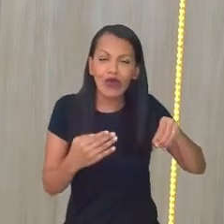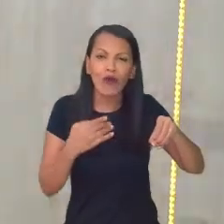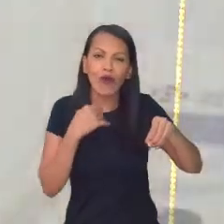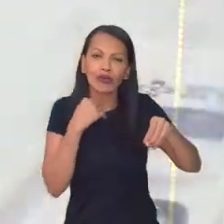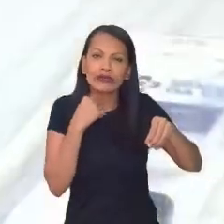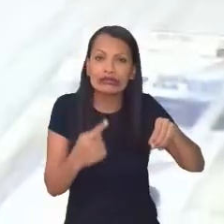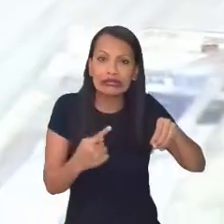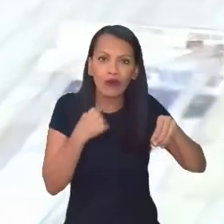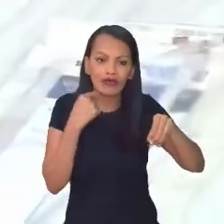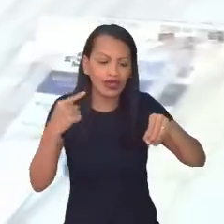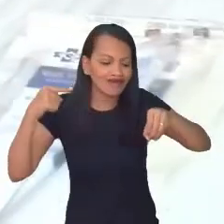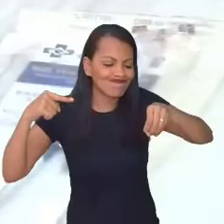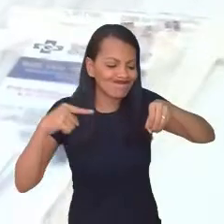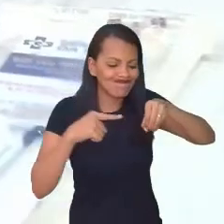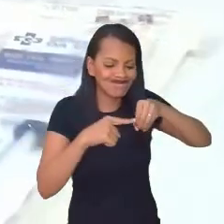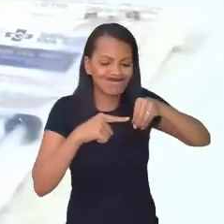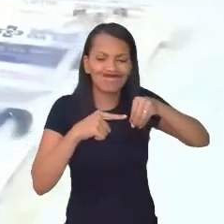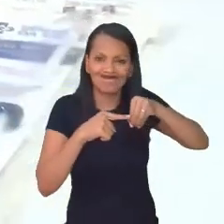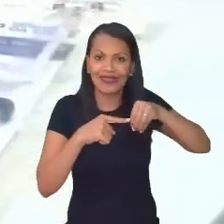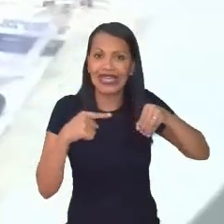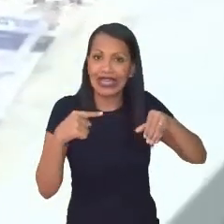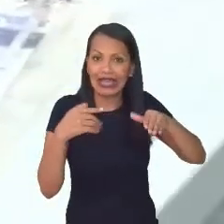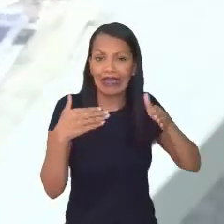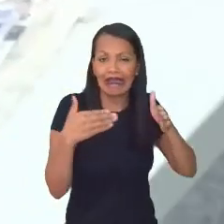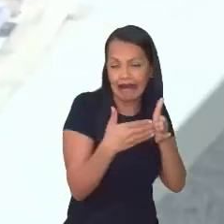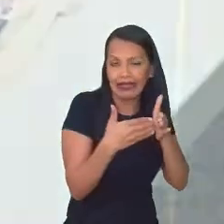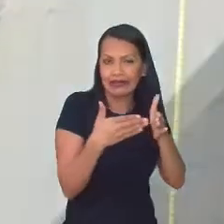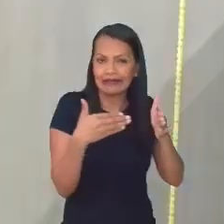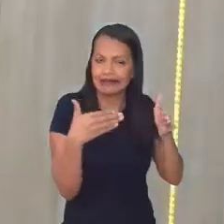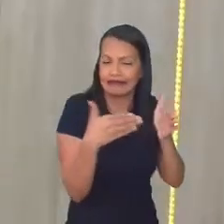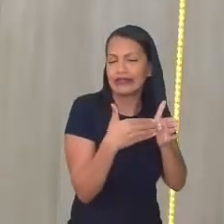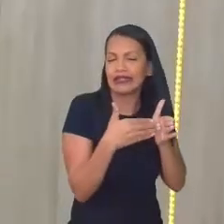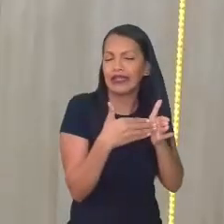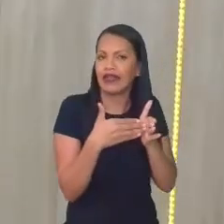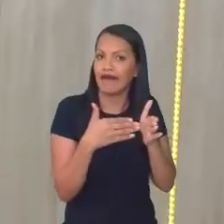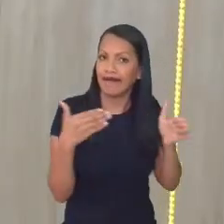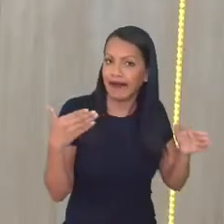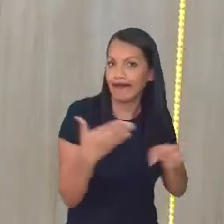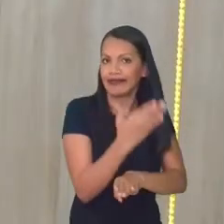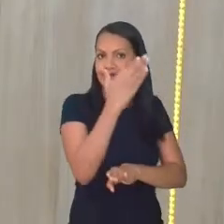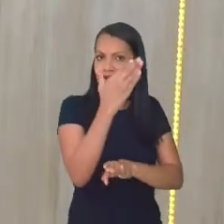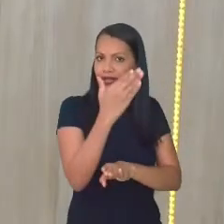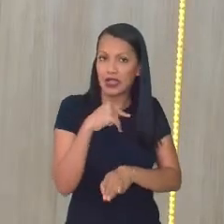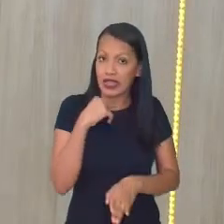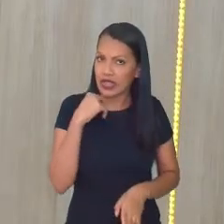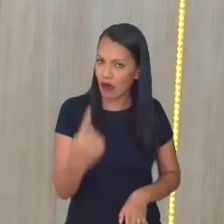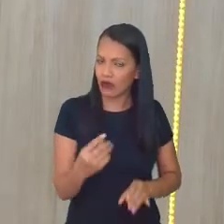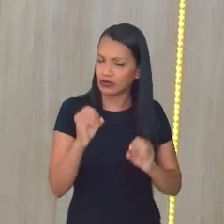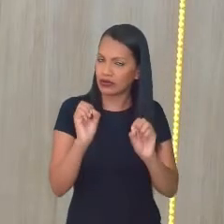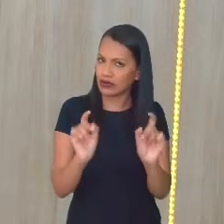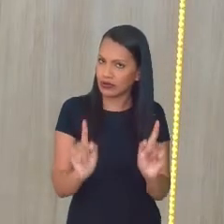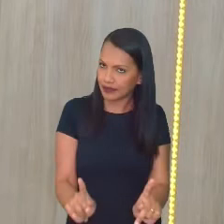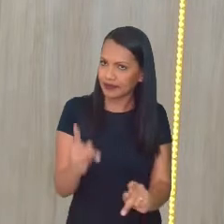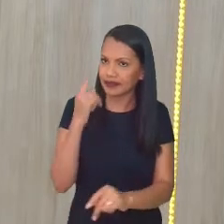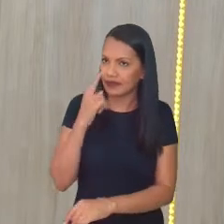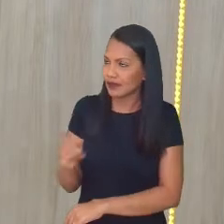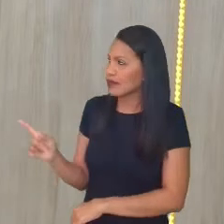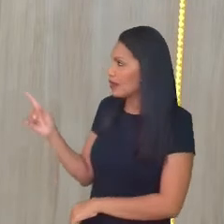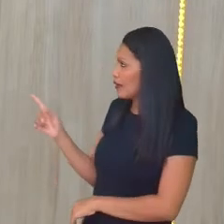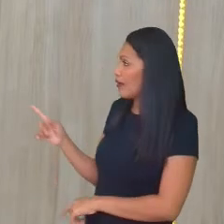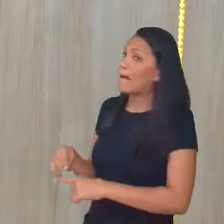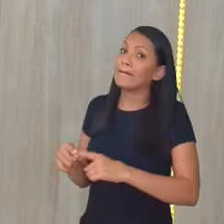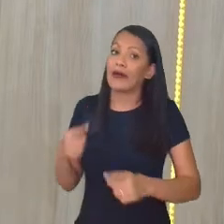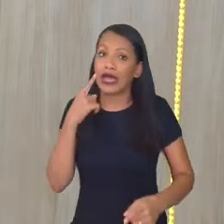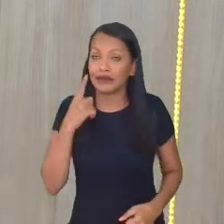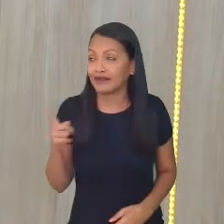te prevenir das infecções sexualmente transmissíveis, né? Nós vimos só a camisinha masculina